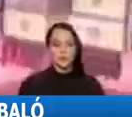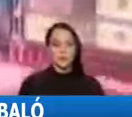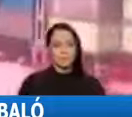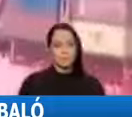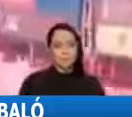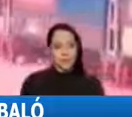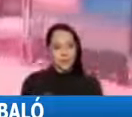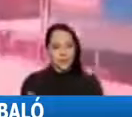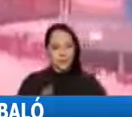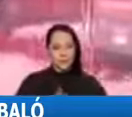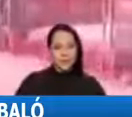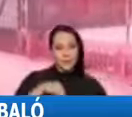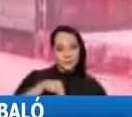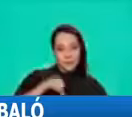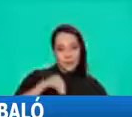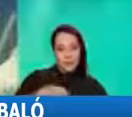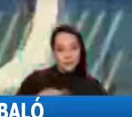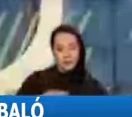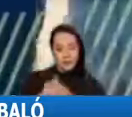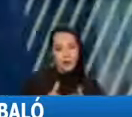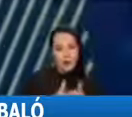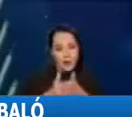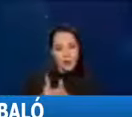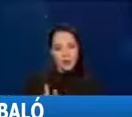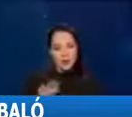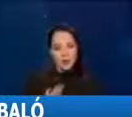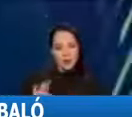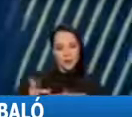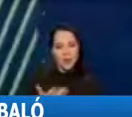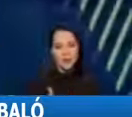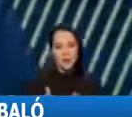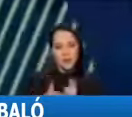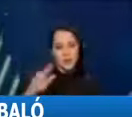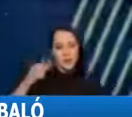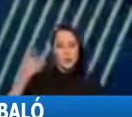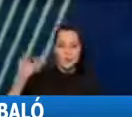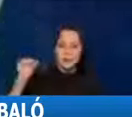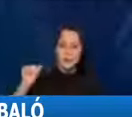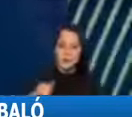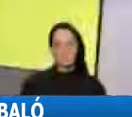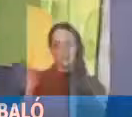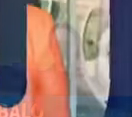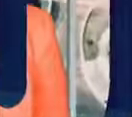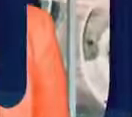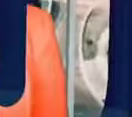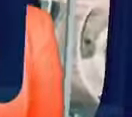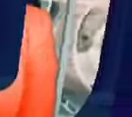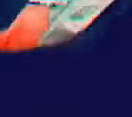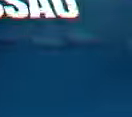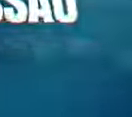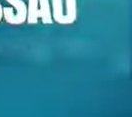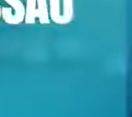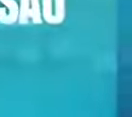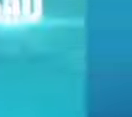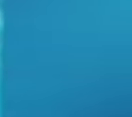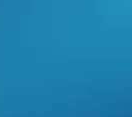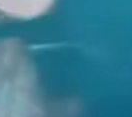essas e outras informações você acompanha em nossas redes sociais até a próxima tchau tchau tchau tchau